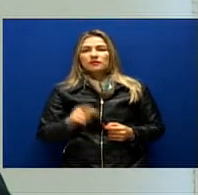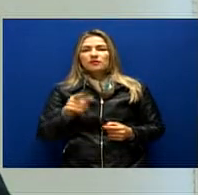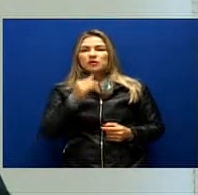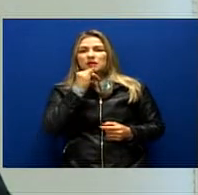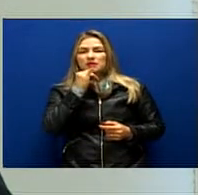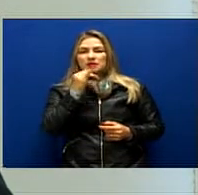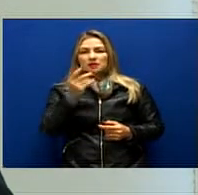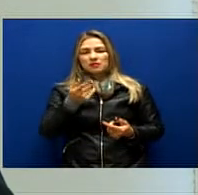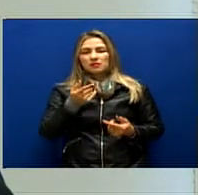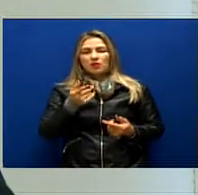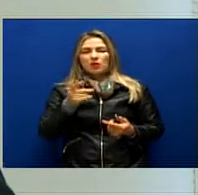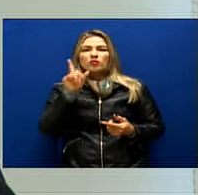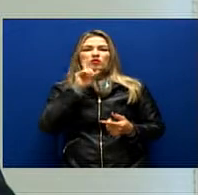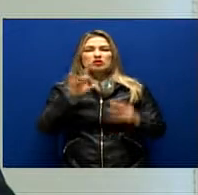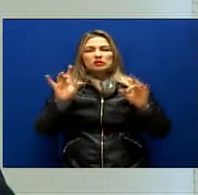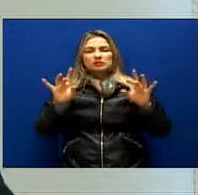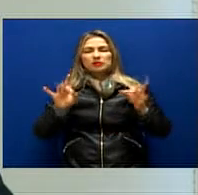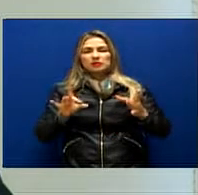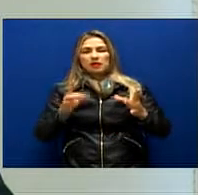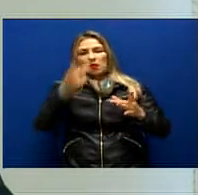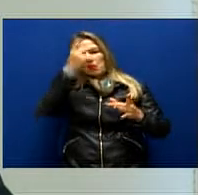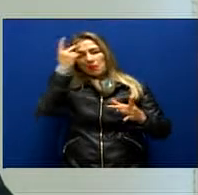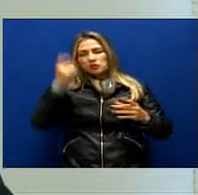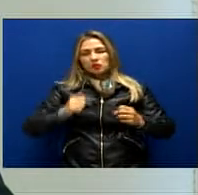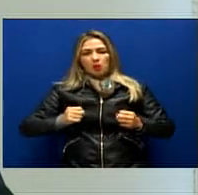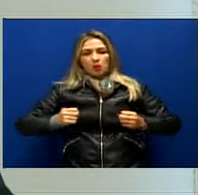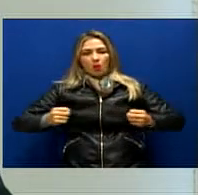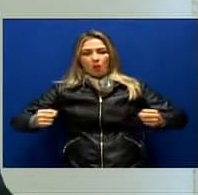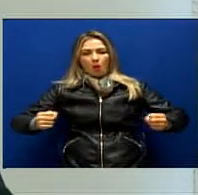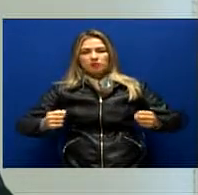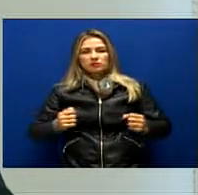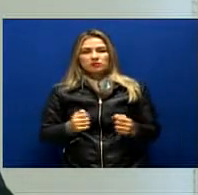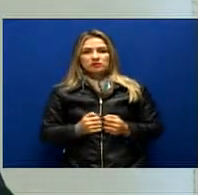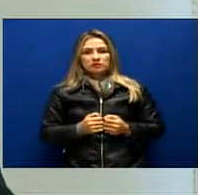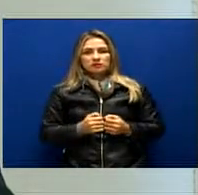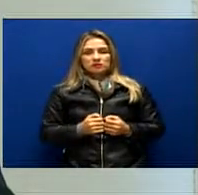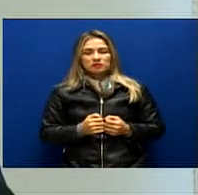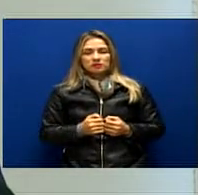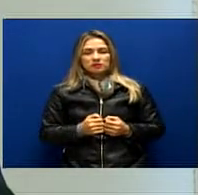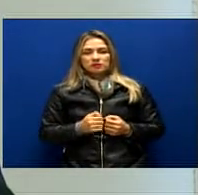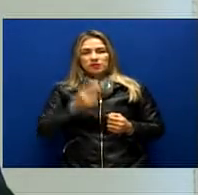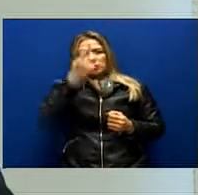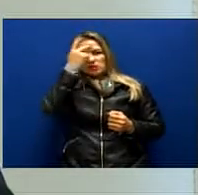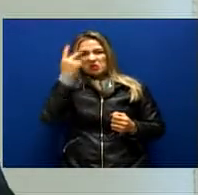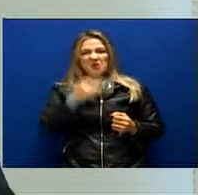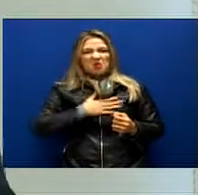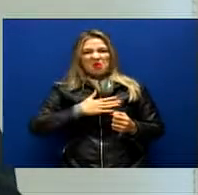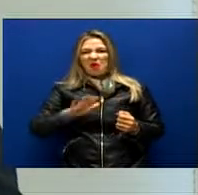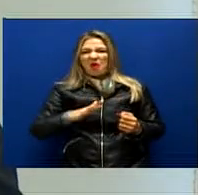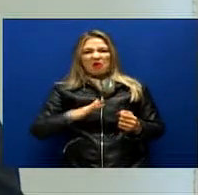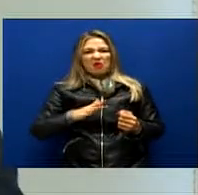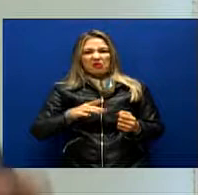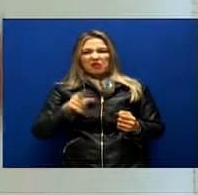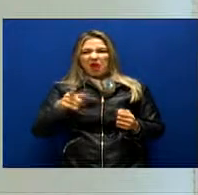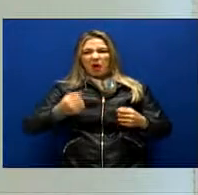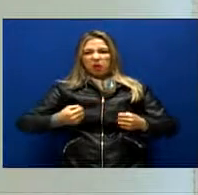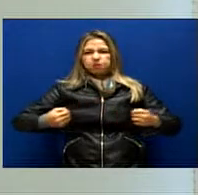gordofobia? O senhor falou, né? Por que não os gordos, combate a gordofobia,